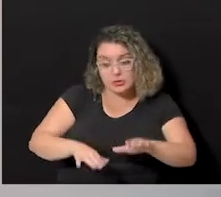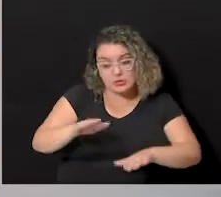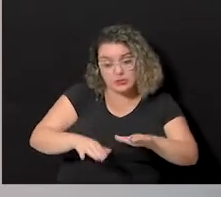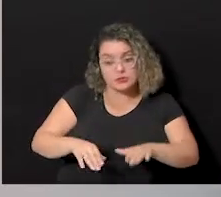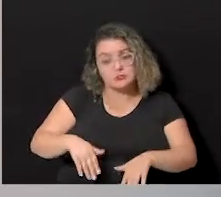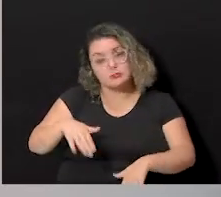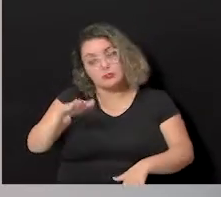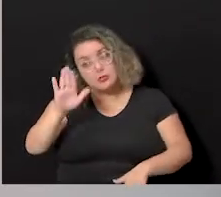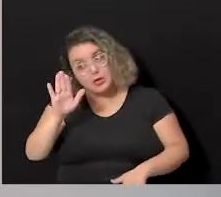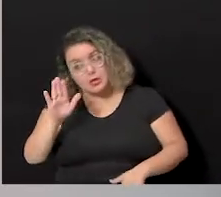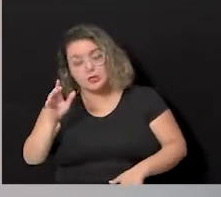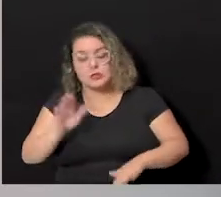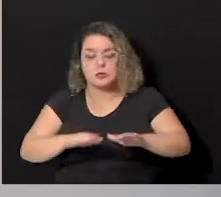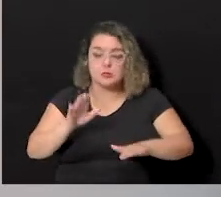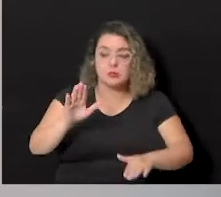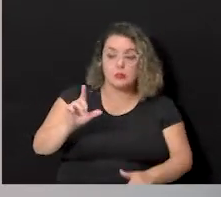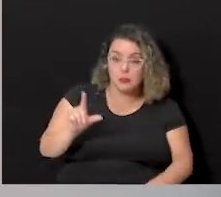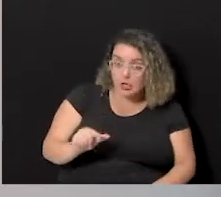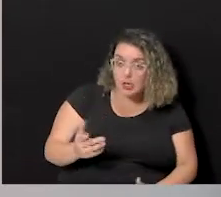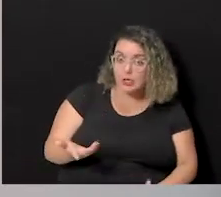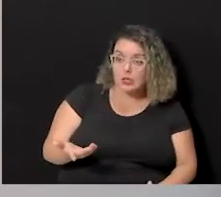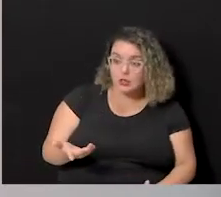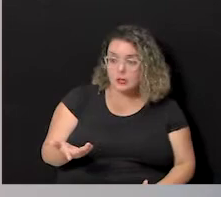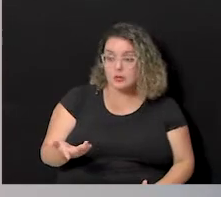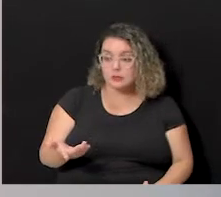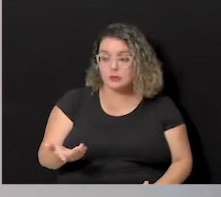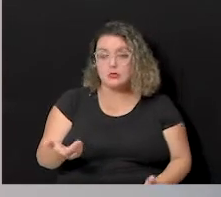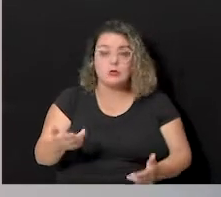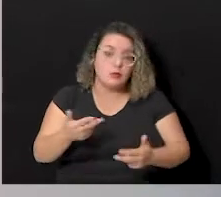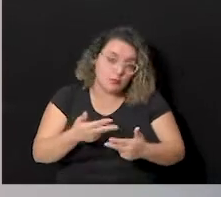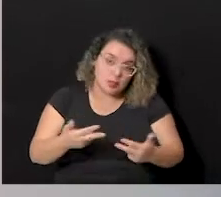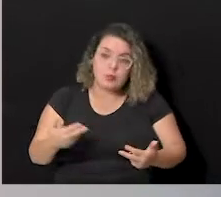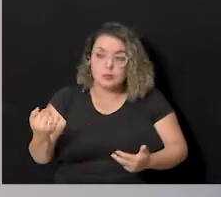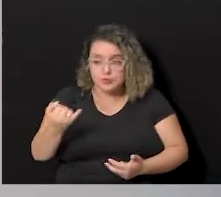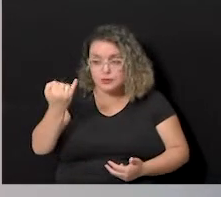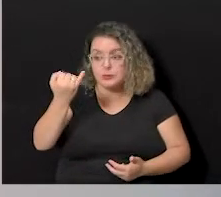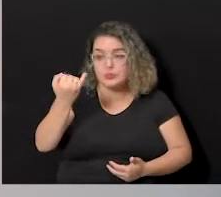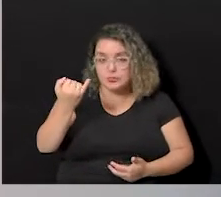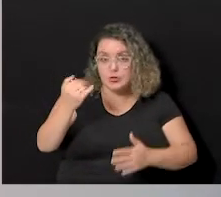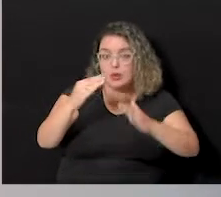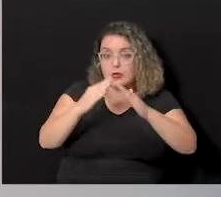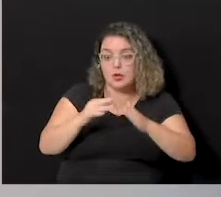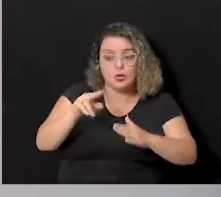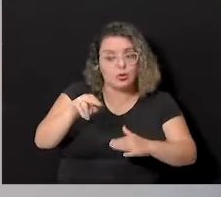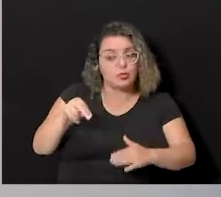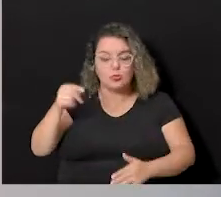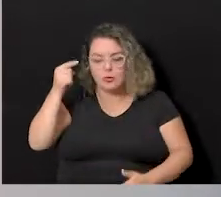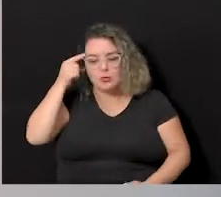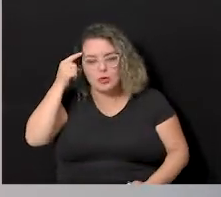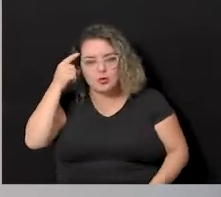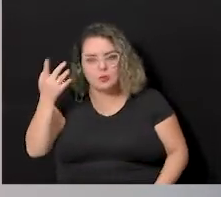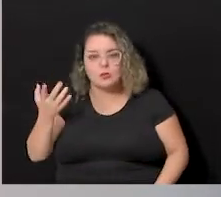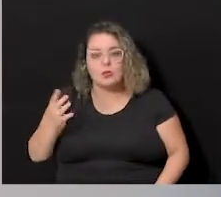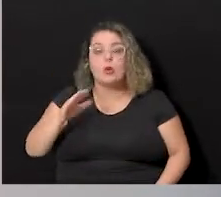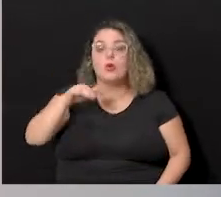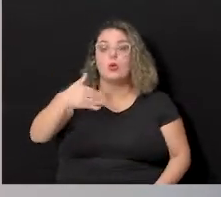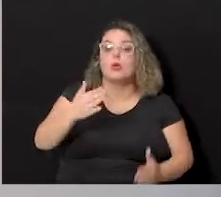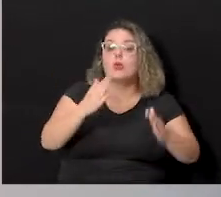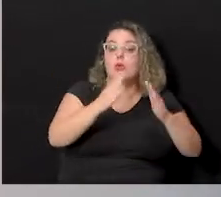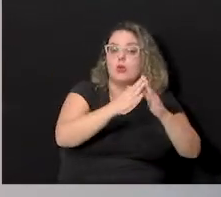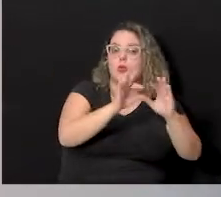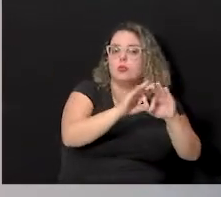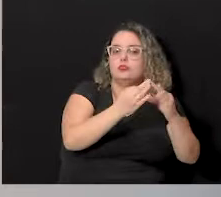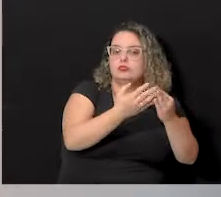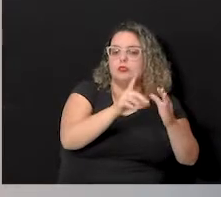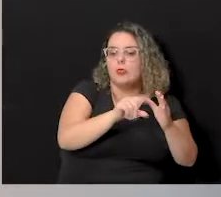Alguns consomem mais, outros menos, tem aquelas categorias. Isso já é uma coisa para quem mora sozinho, nunca pensou nessa possibilidade. Quando a gente vai